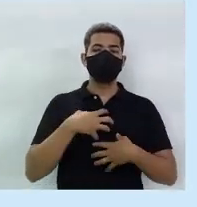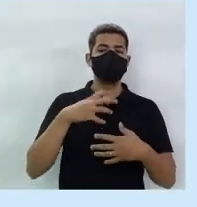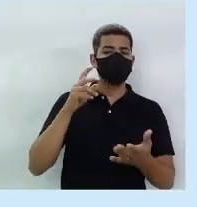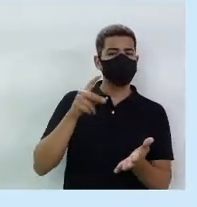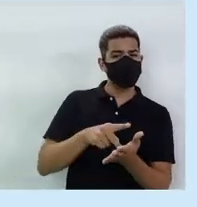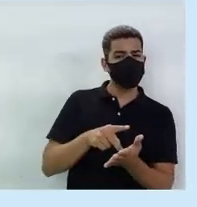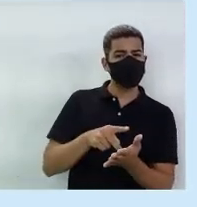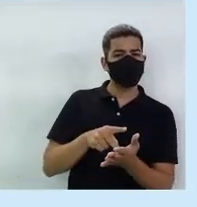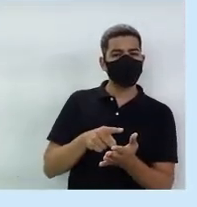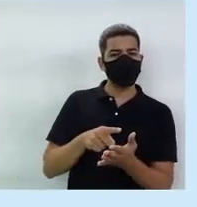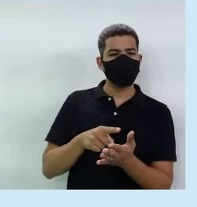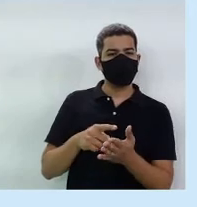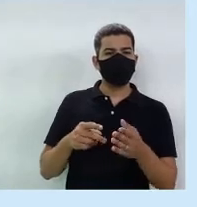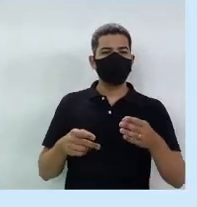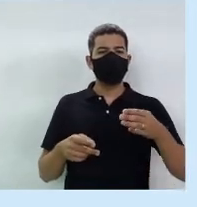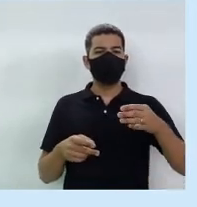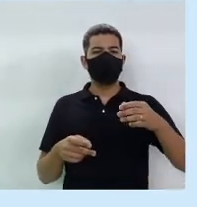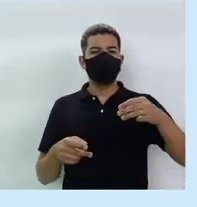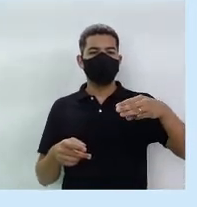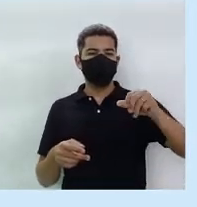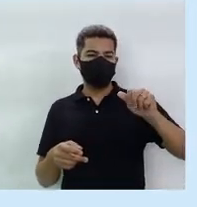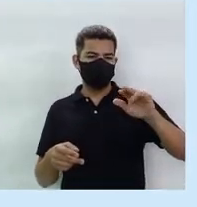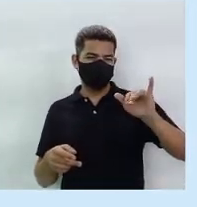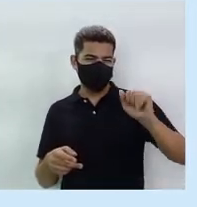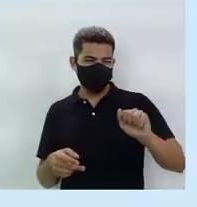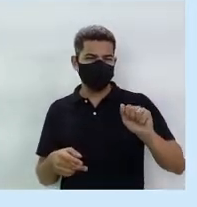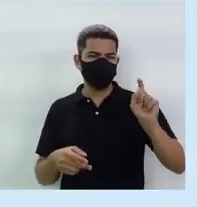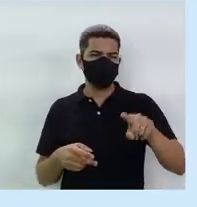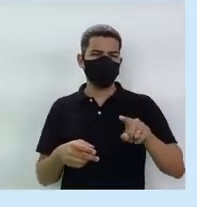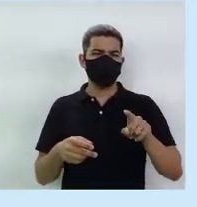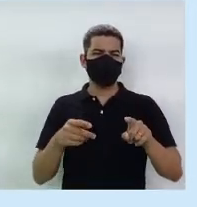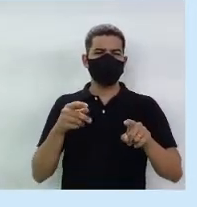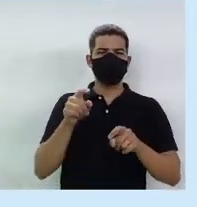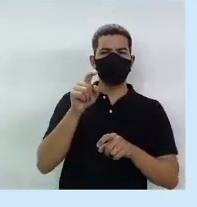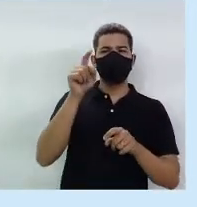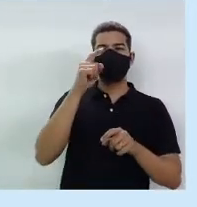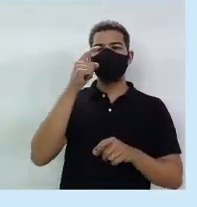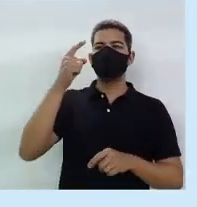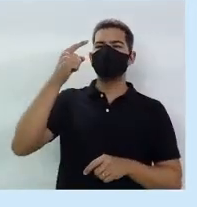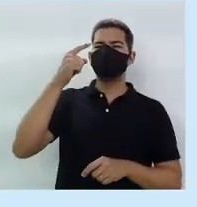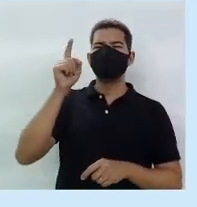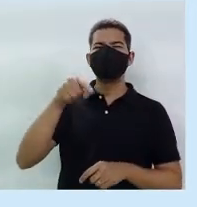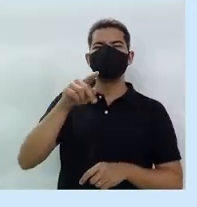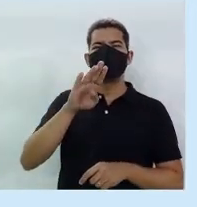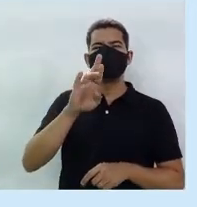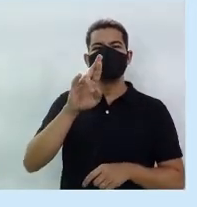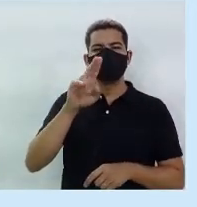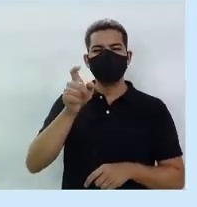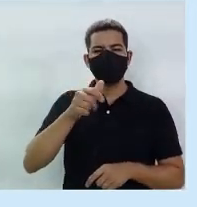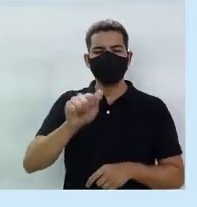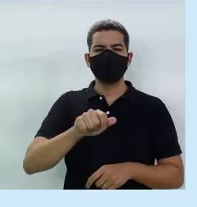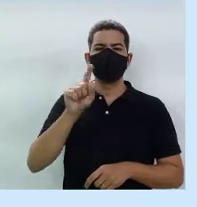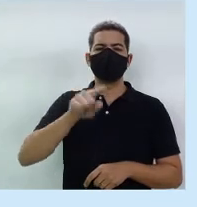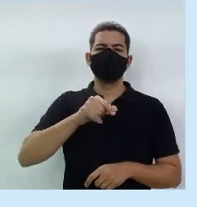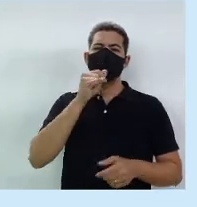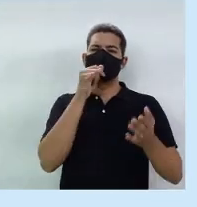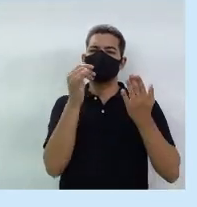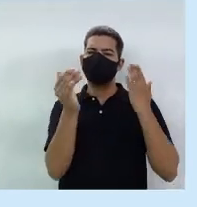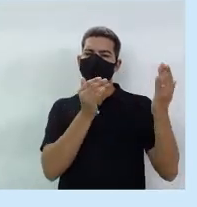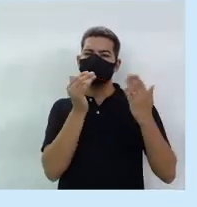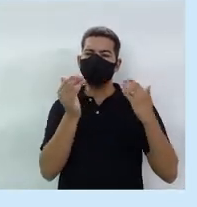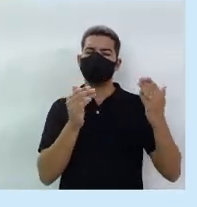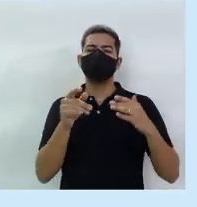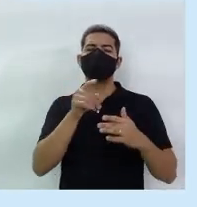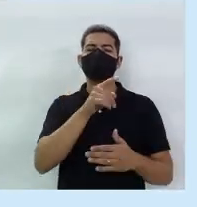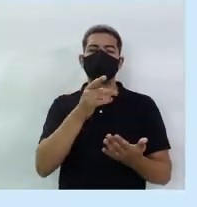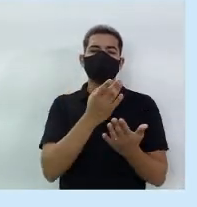Quando eu digo Maria é a cruz da minha vida, é a linguagem figurada, a linguagem literária. Que tal você estudando